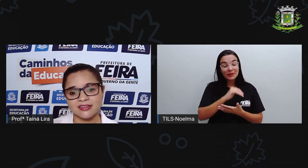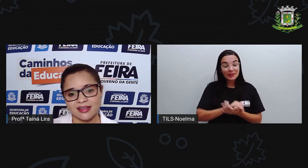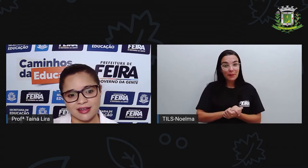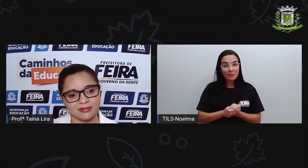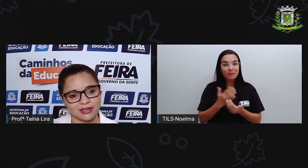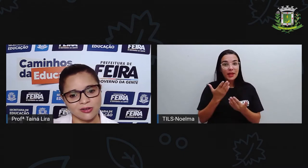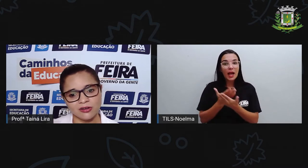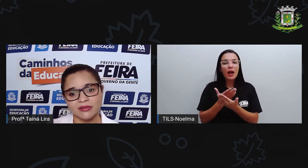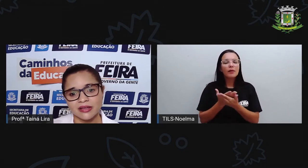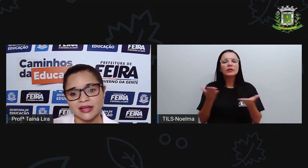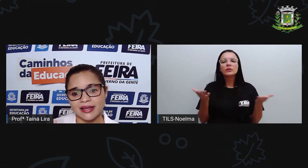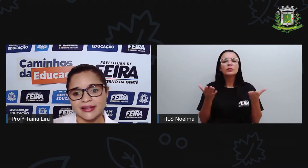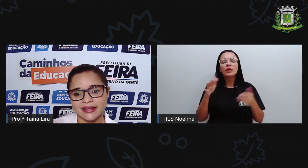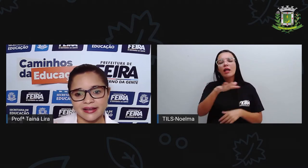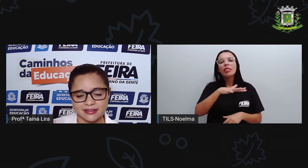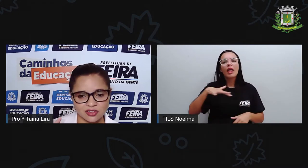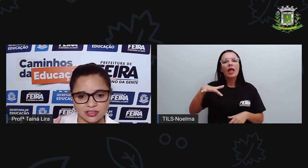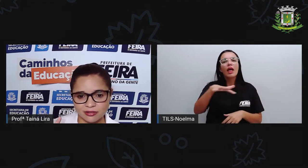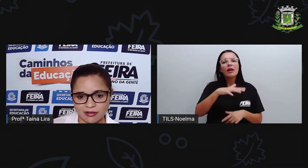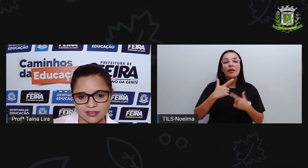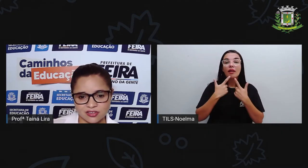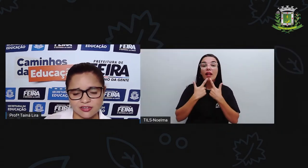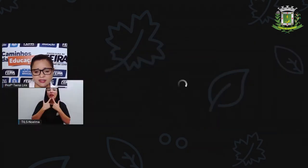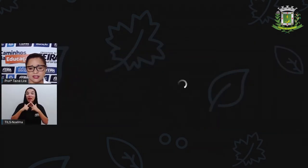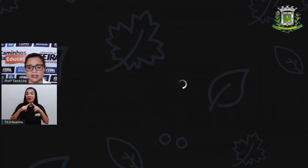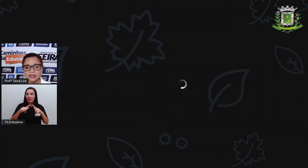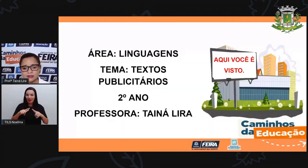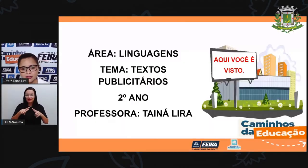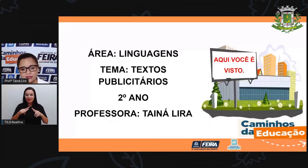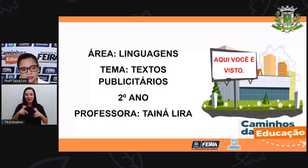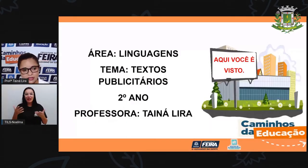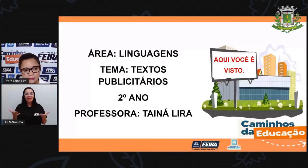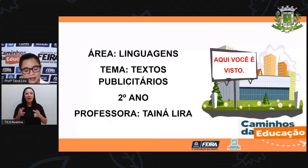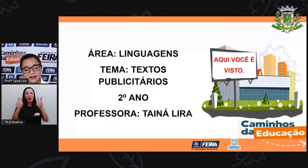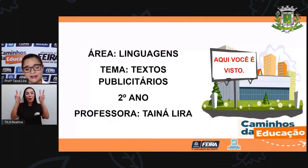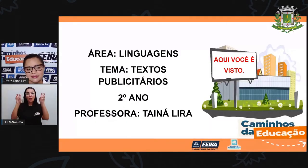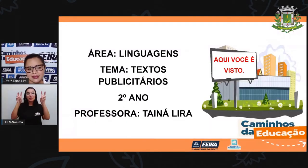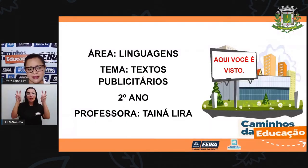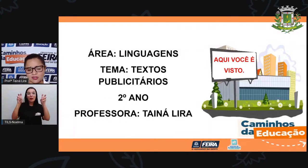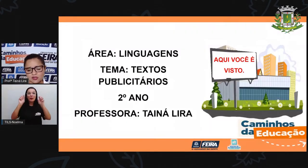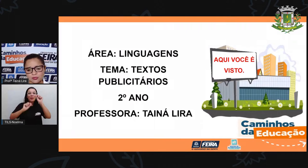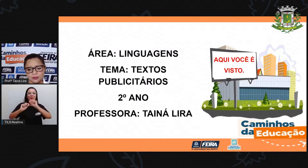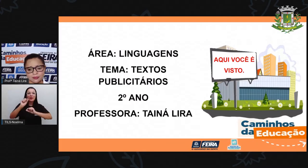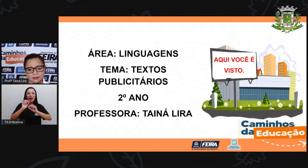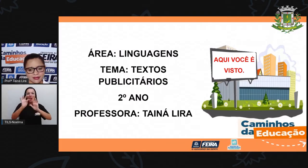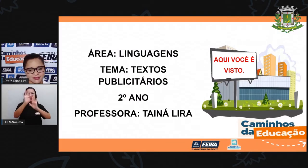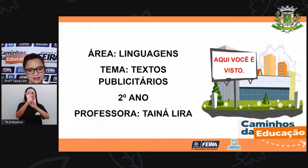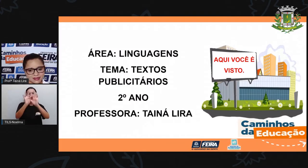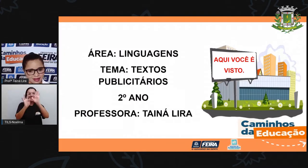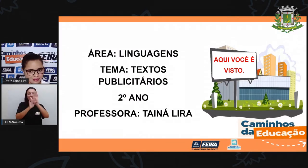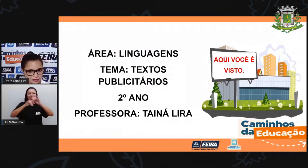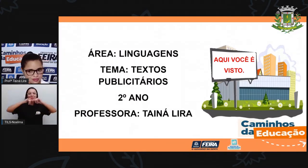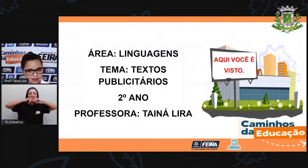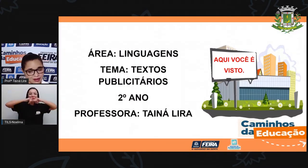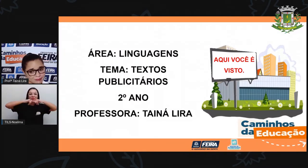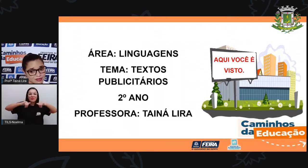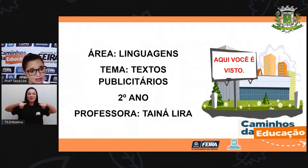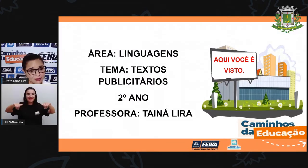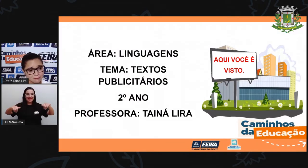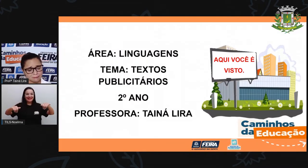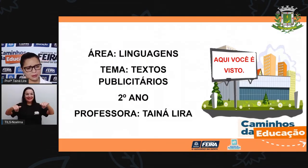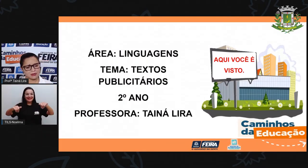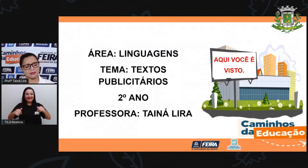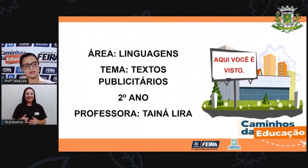Nossa aula, ó, é na área de linguagens e o nosso tema, textos publicitários, tá?